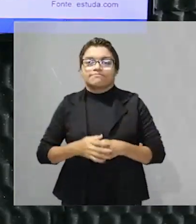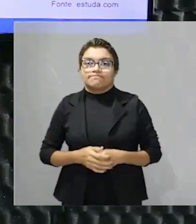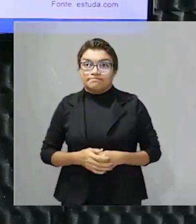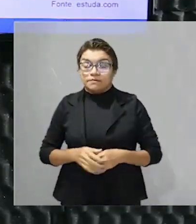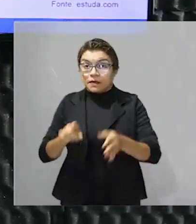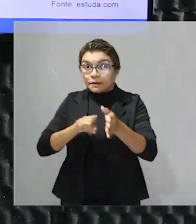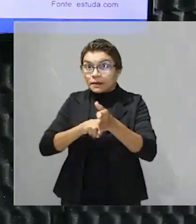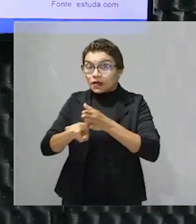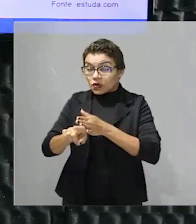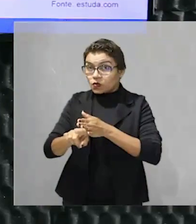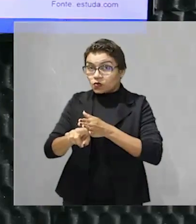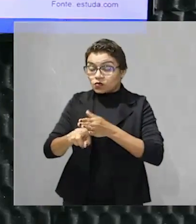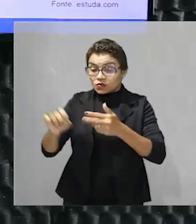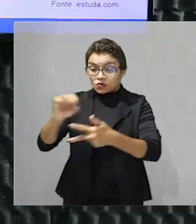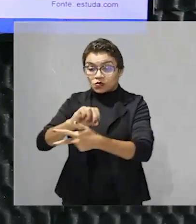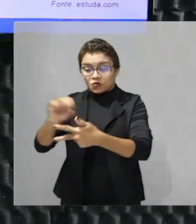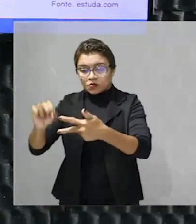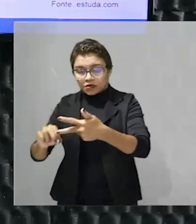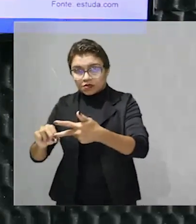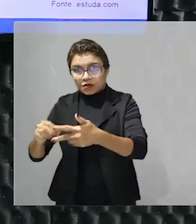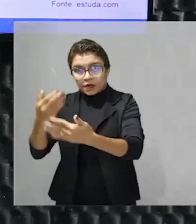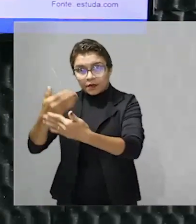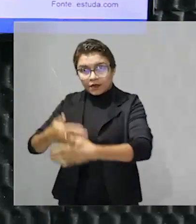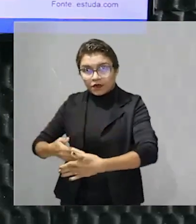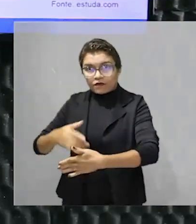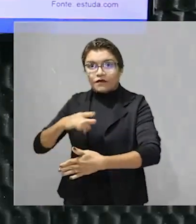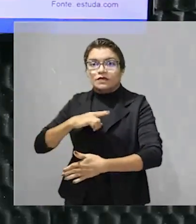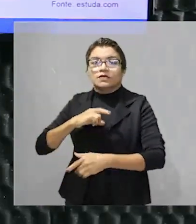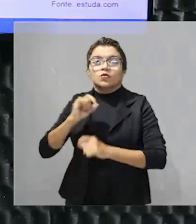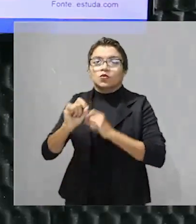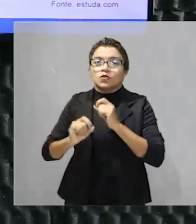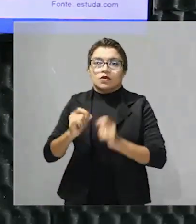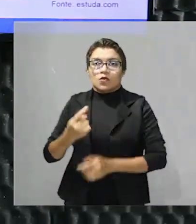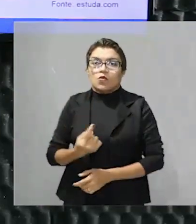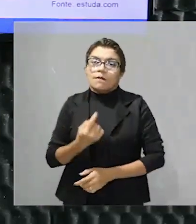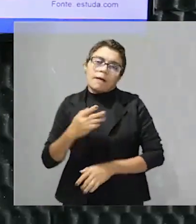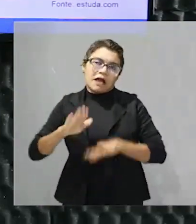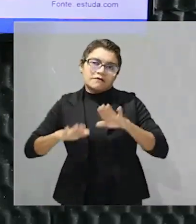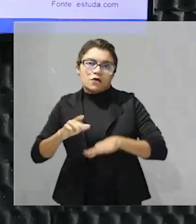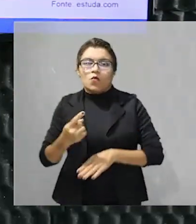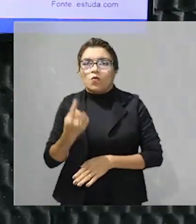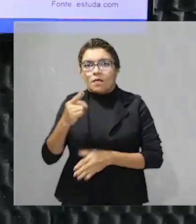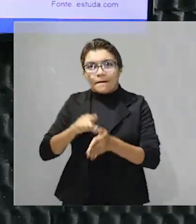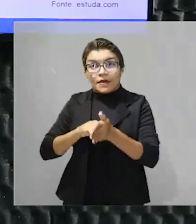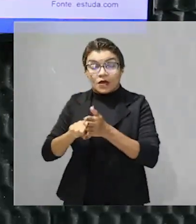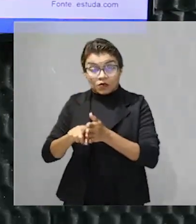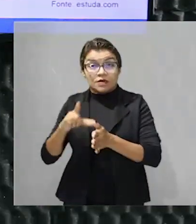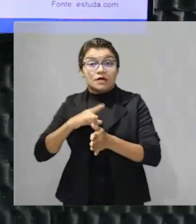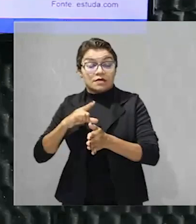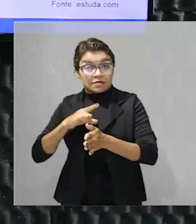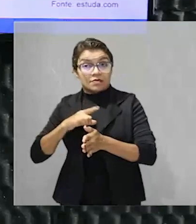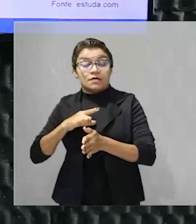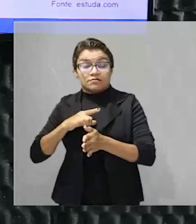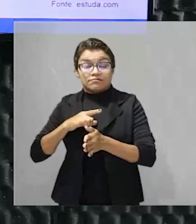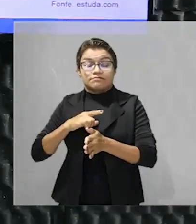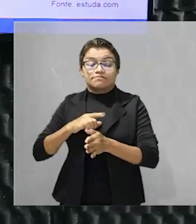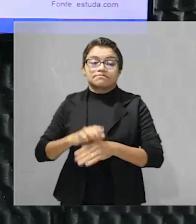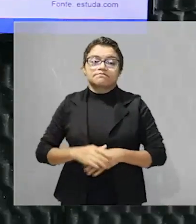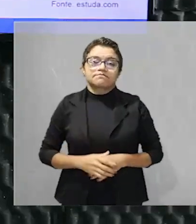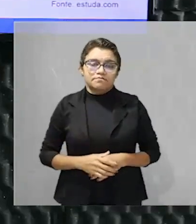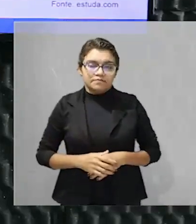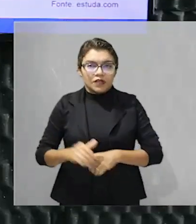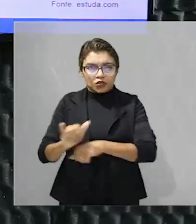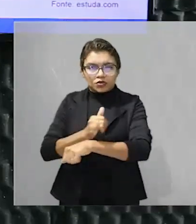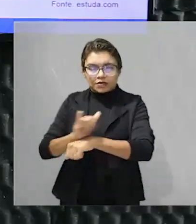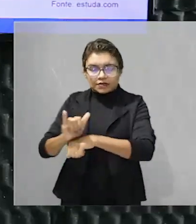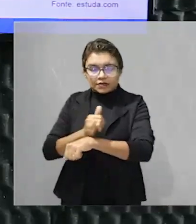ENEM, normalmente as provas trazem pelo menos uma questão com esse recurso. Tá? Então, hoje nós vamos analisar